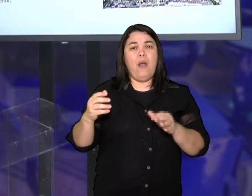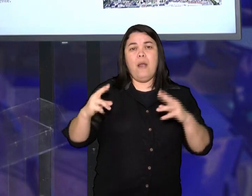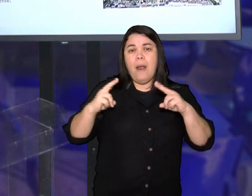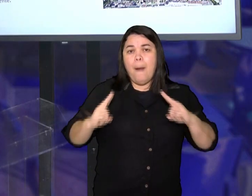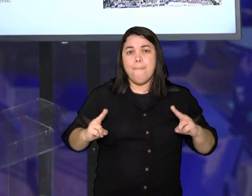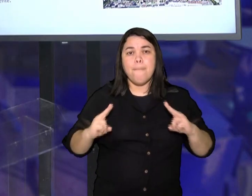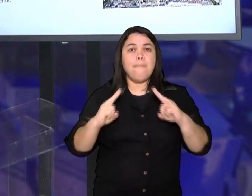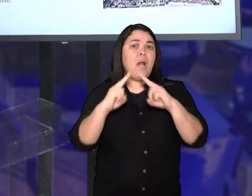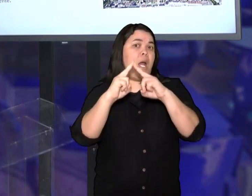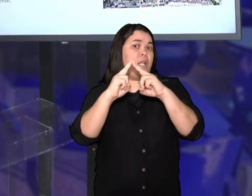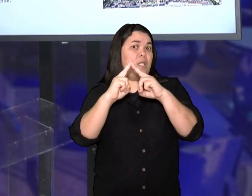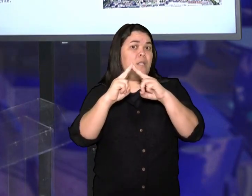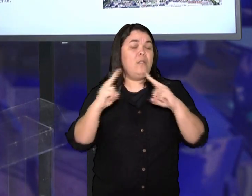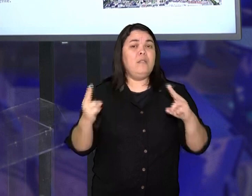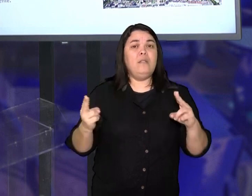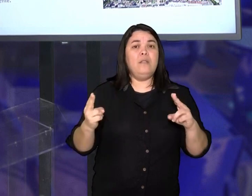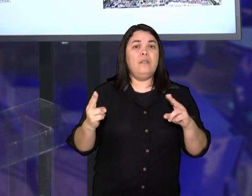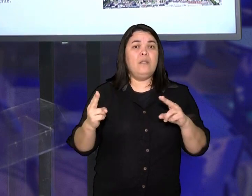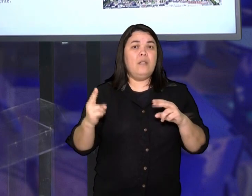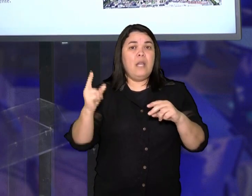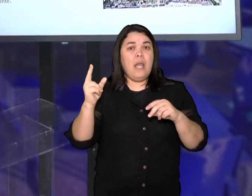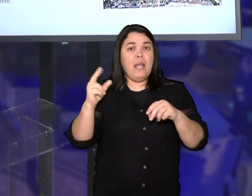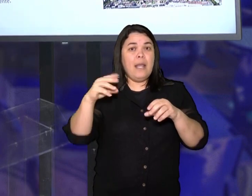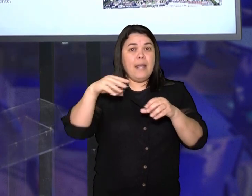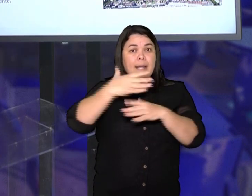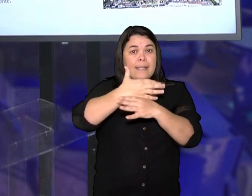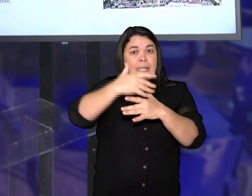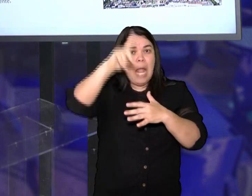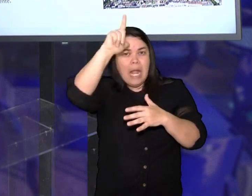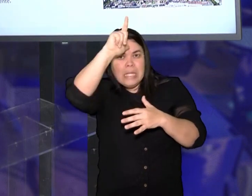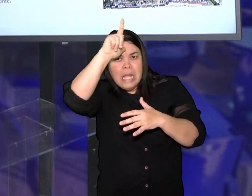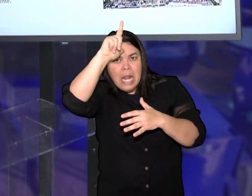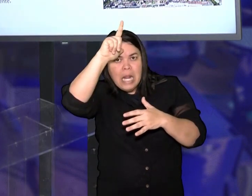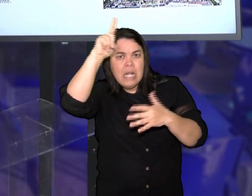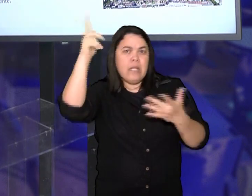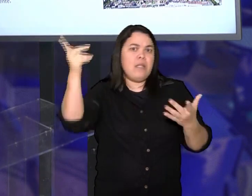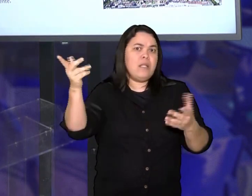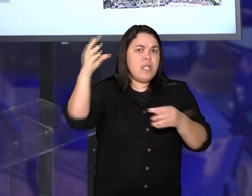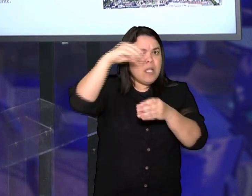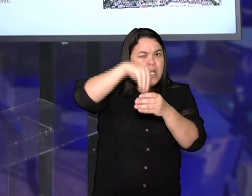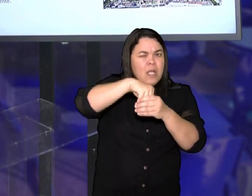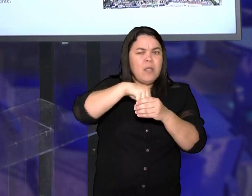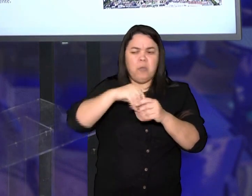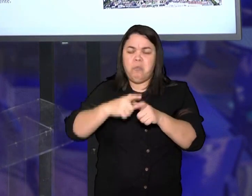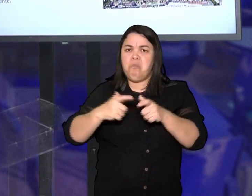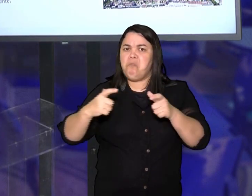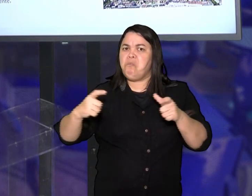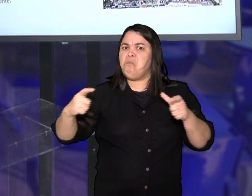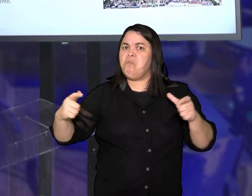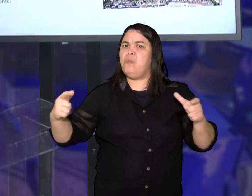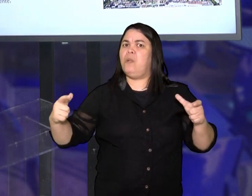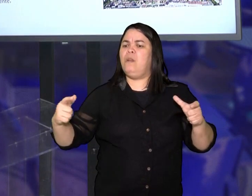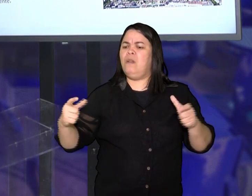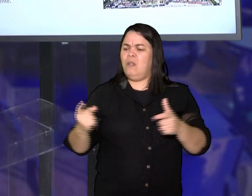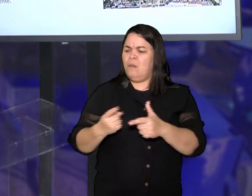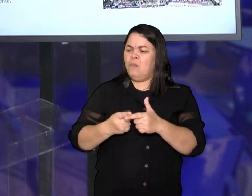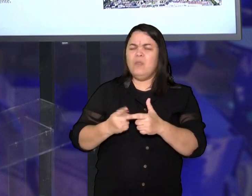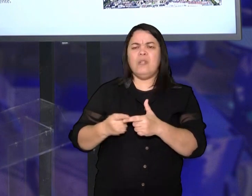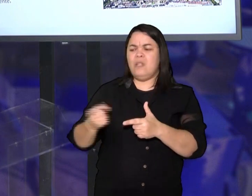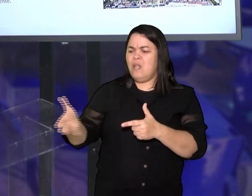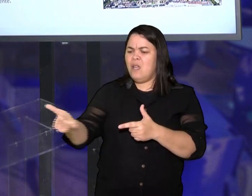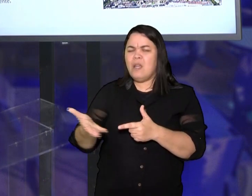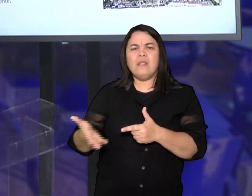Paris, Berlim, né? E diversas outras cidades globais. E essas cidades, elas não aparecem,